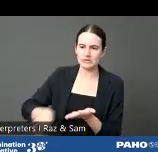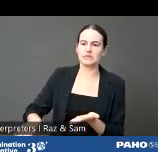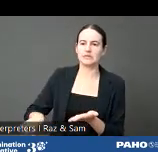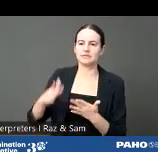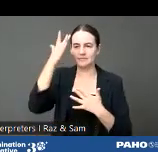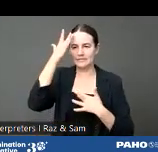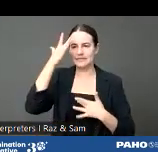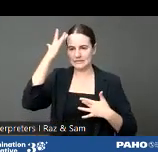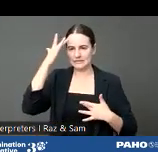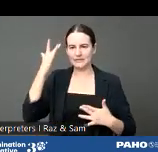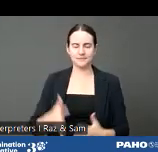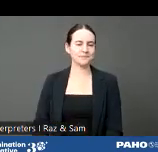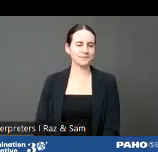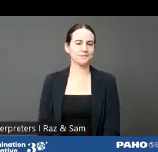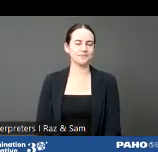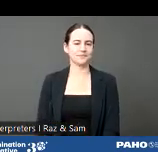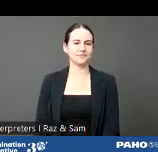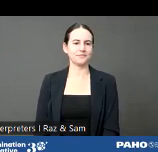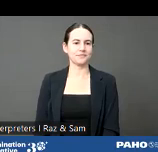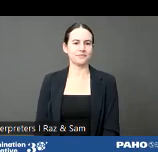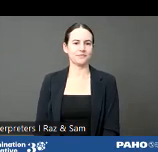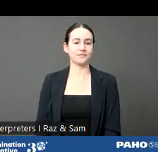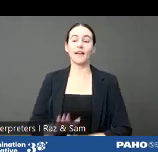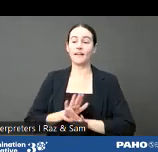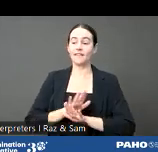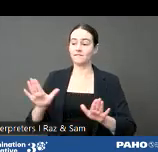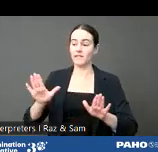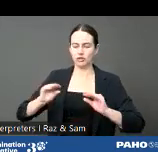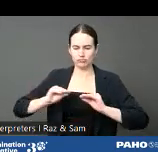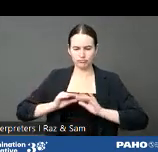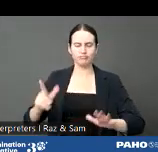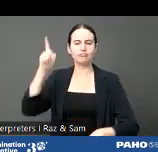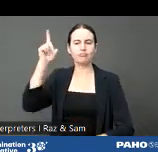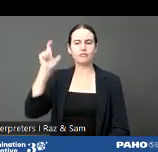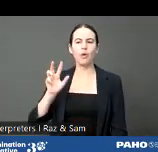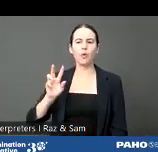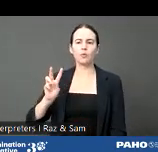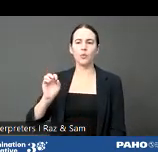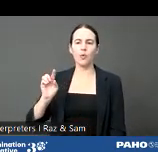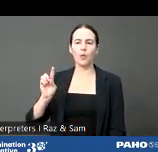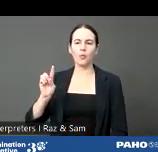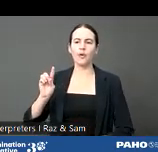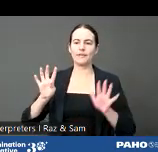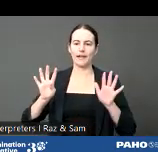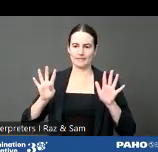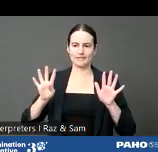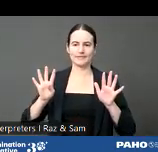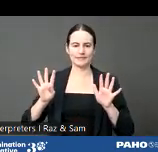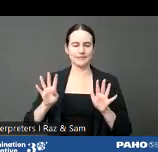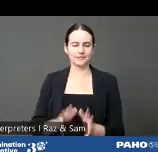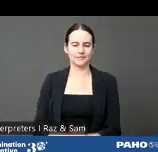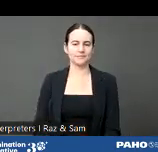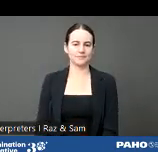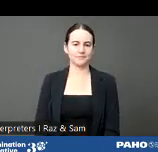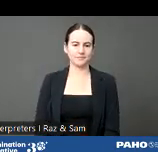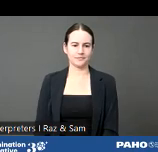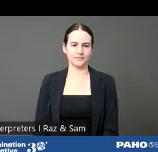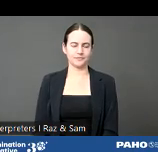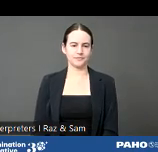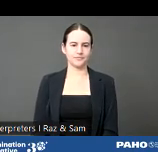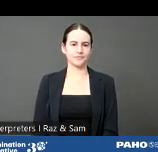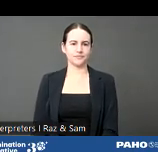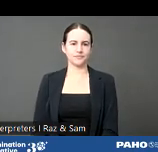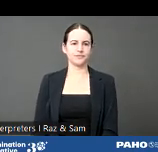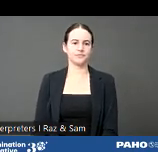das doenças transmissíveis que foi começada, que foi introduzida pelo Dr. Jarba Barbosa, nosso diretor, e